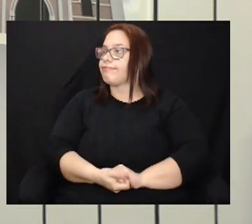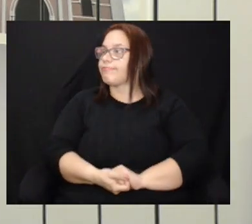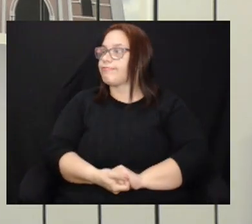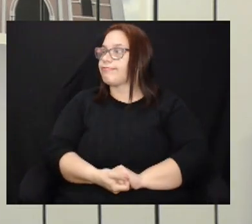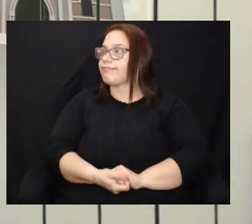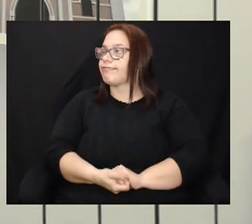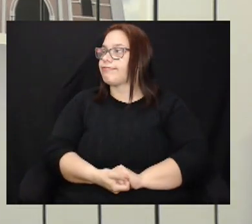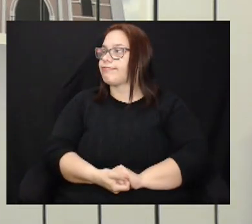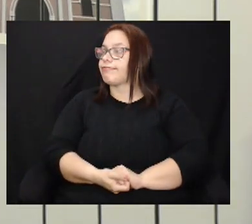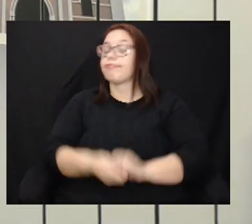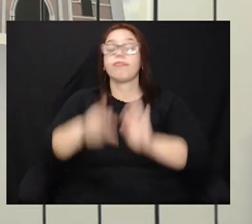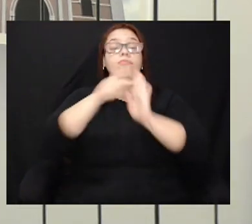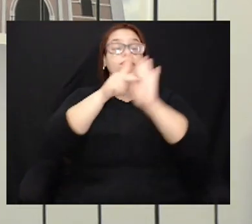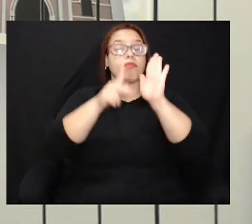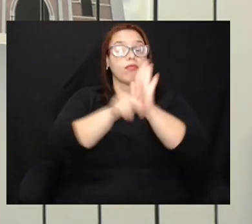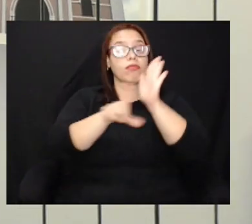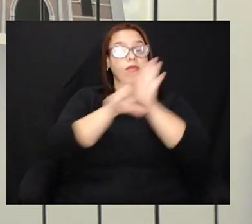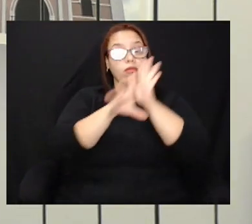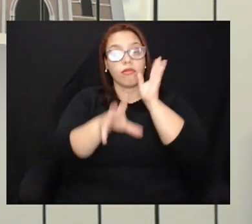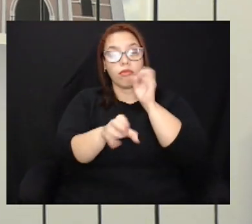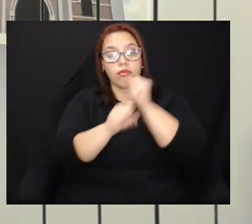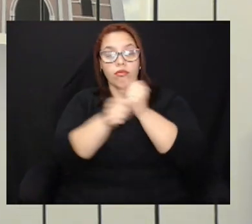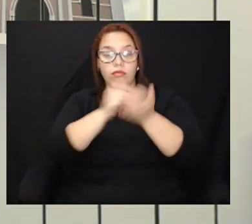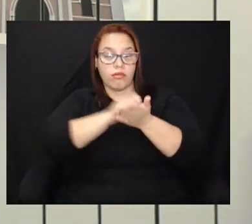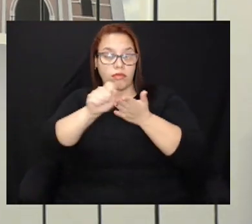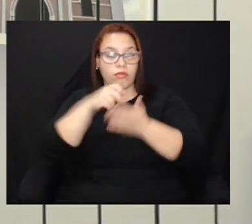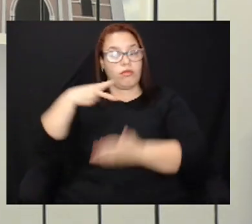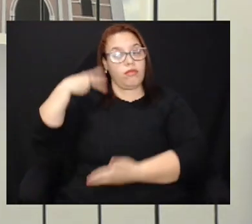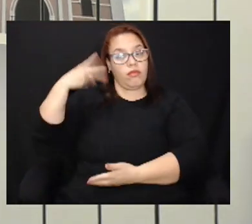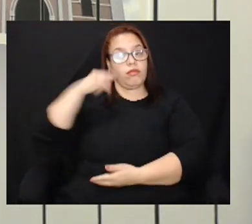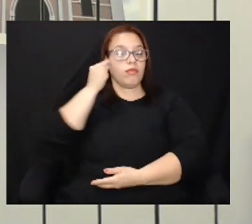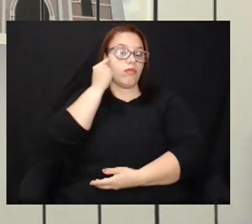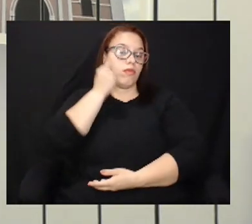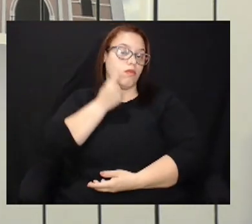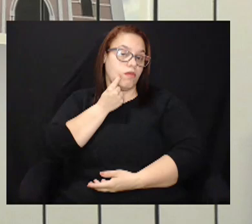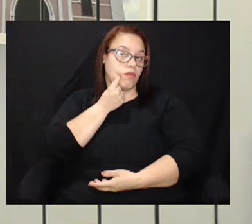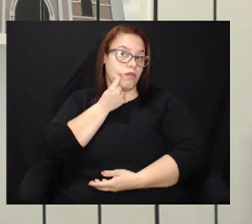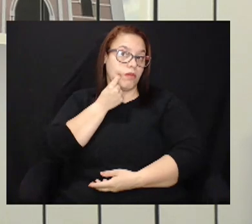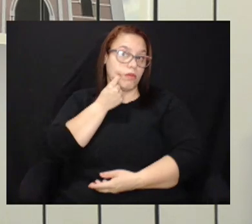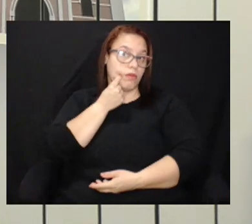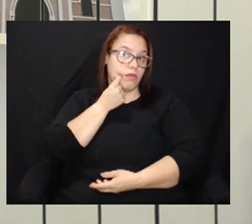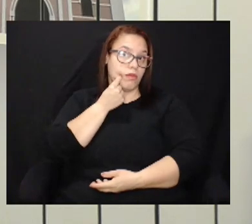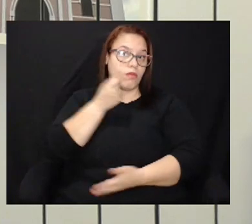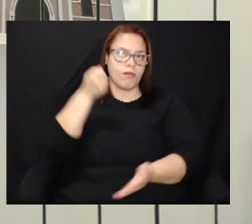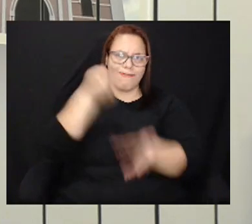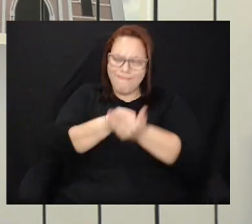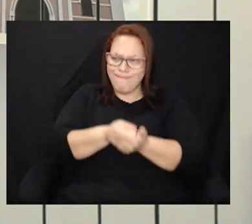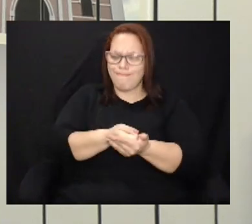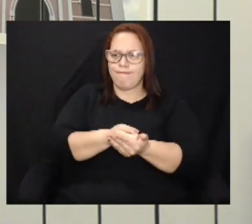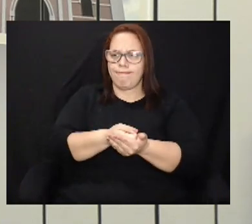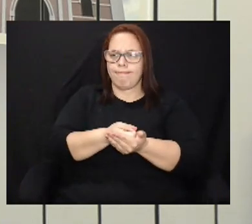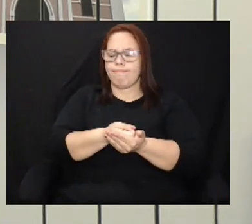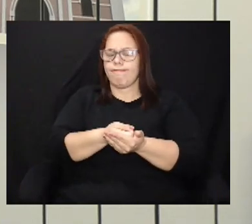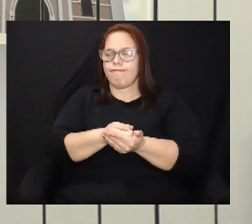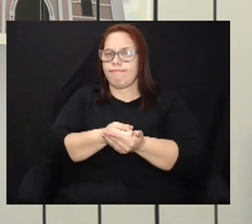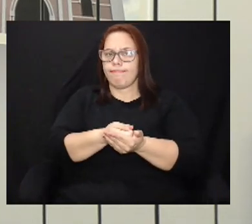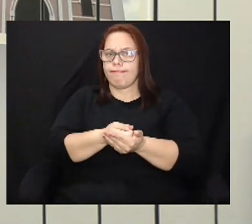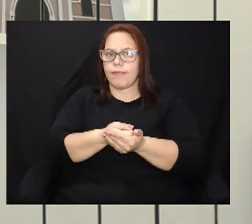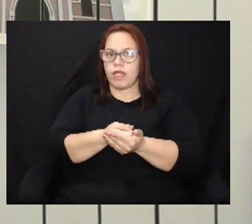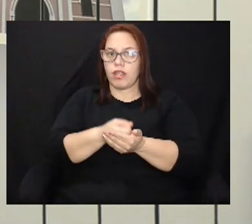Projeto de lei complementar de autoria do vereador Marcelo Silva quer a obrigatoriedade da instalação de